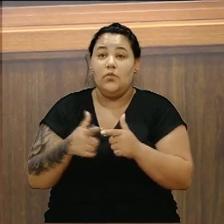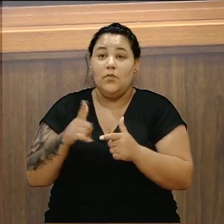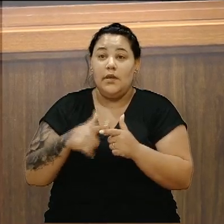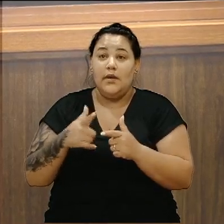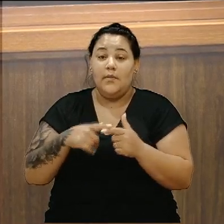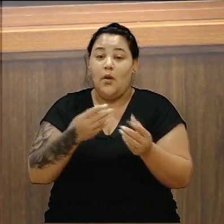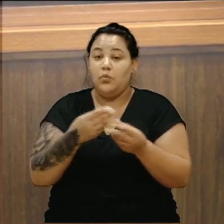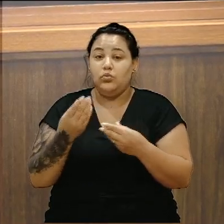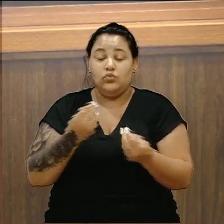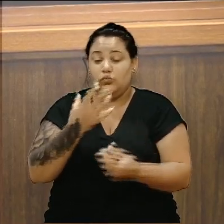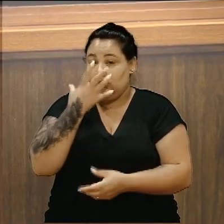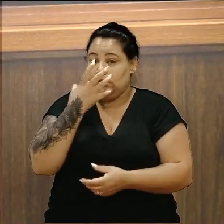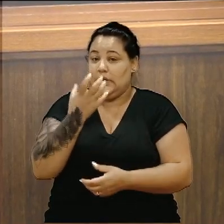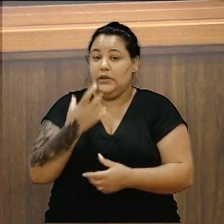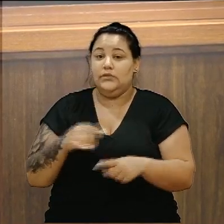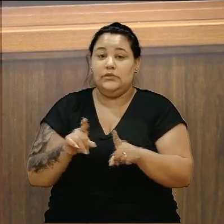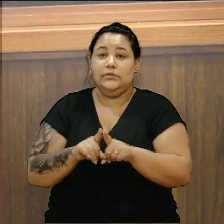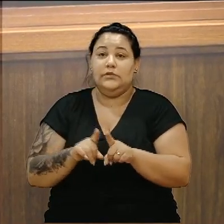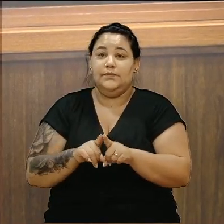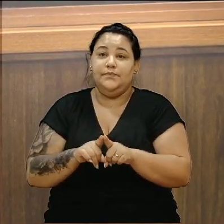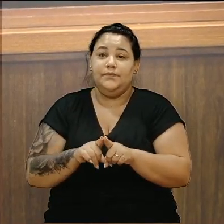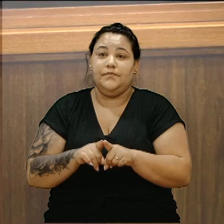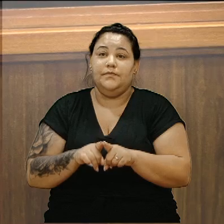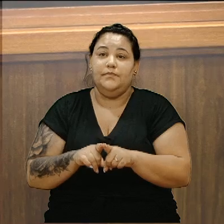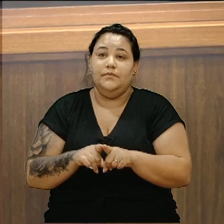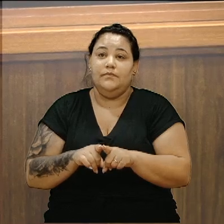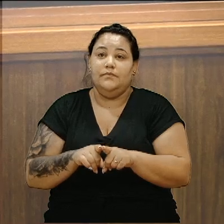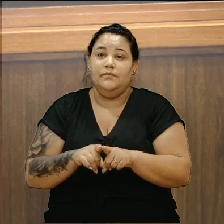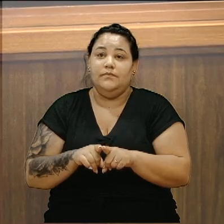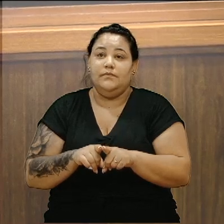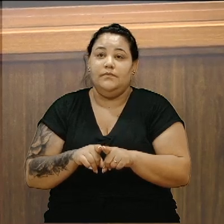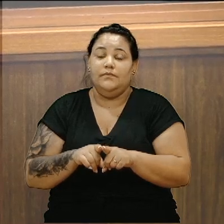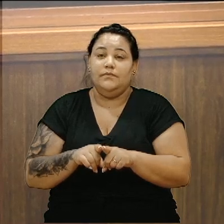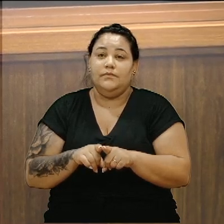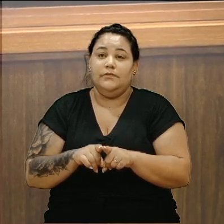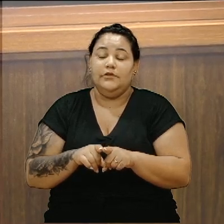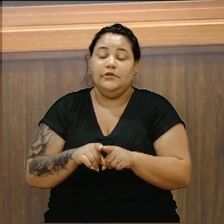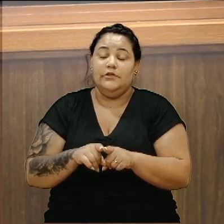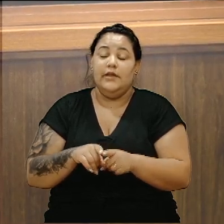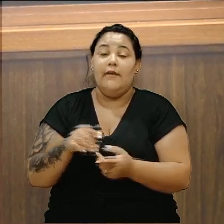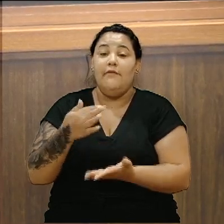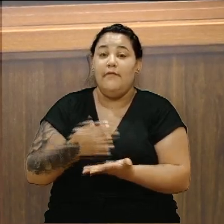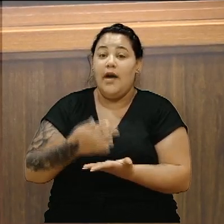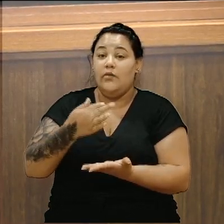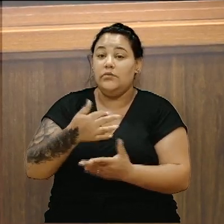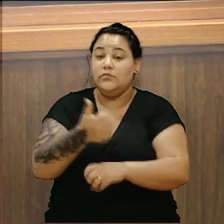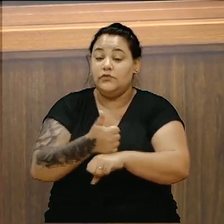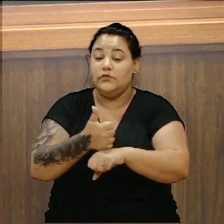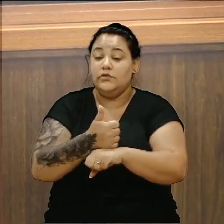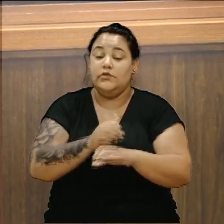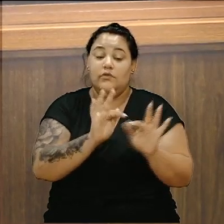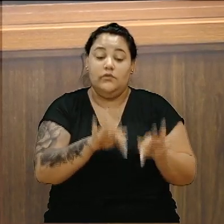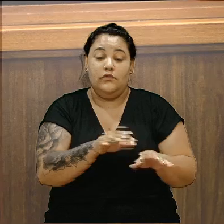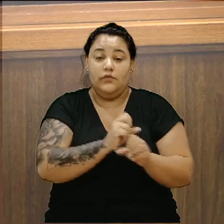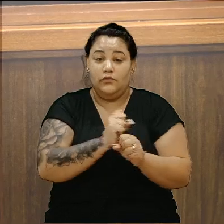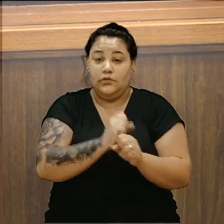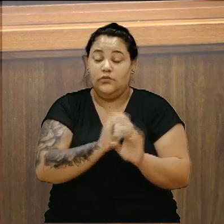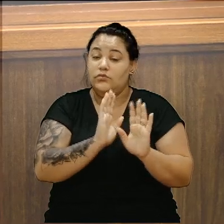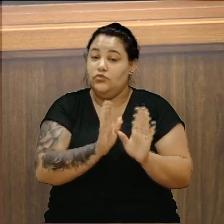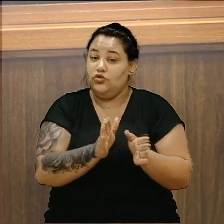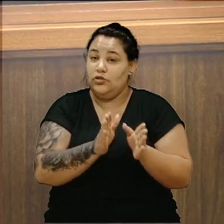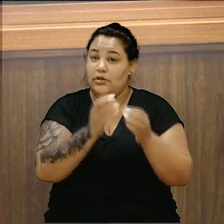bastante sério, tanto de falta de profissionais ali no final do ano, o que foi nos dito que era